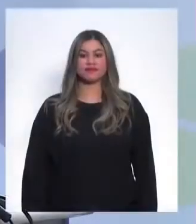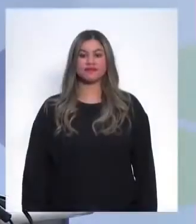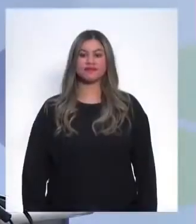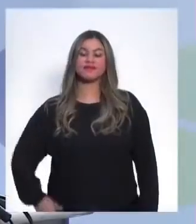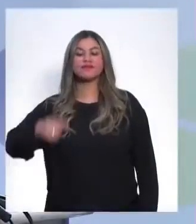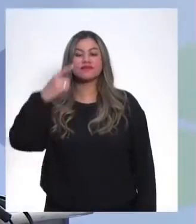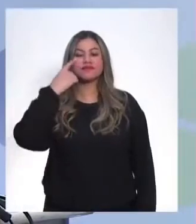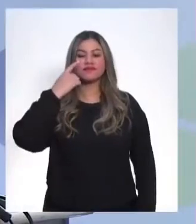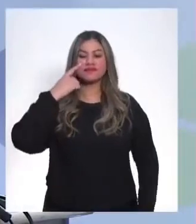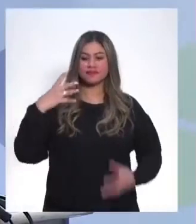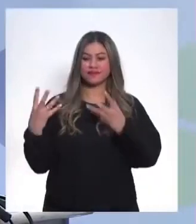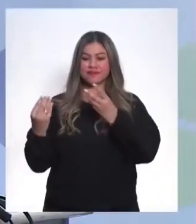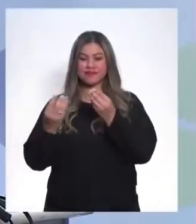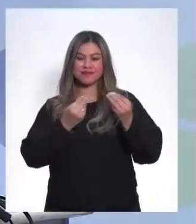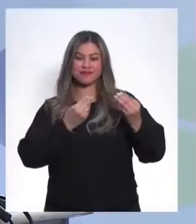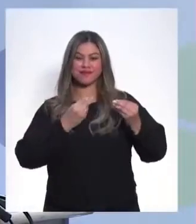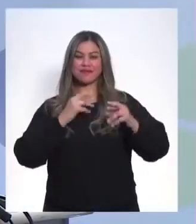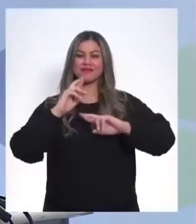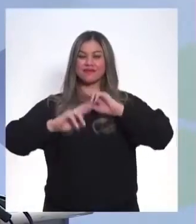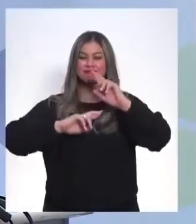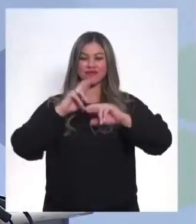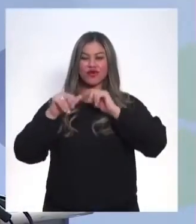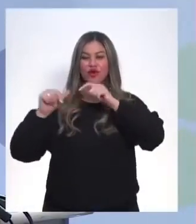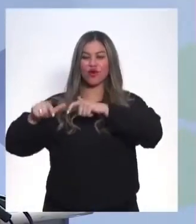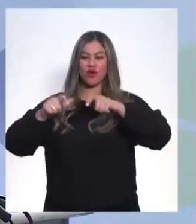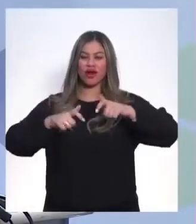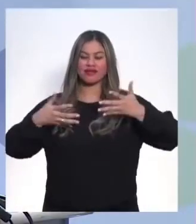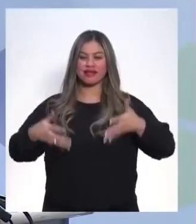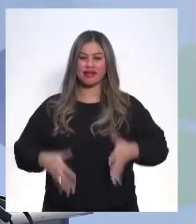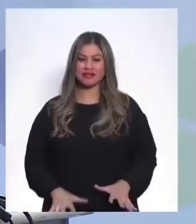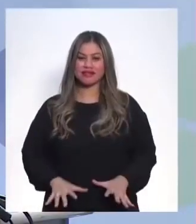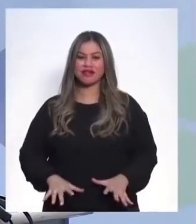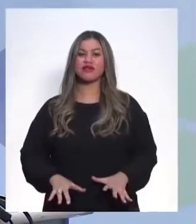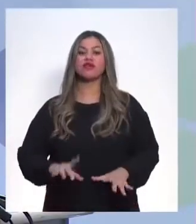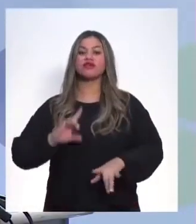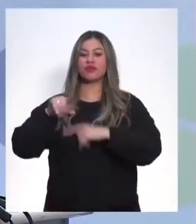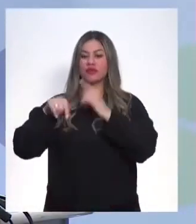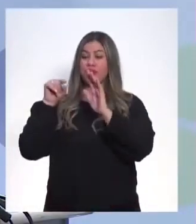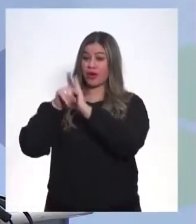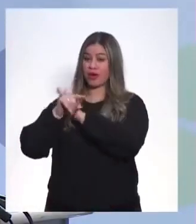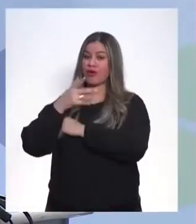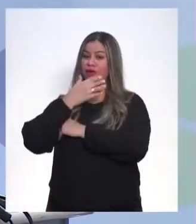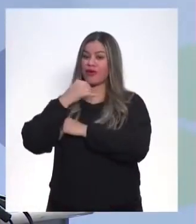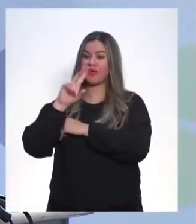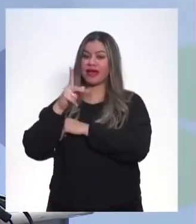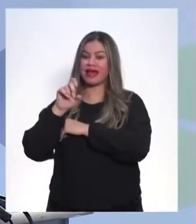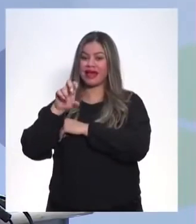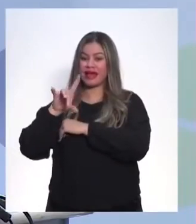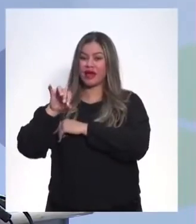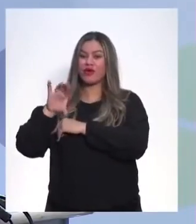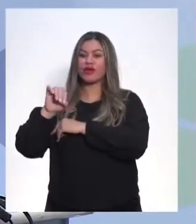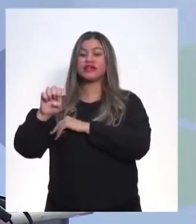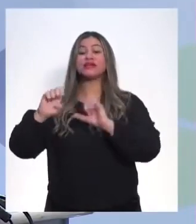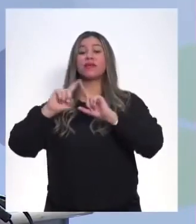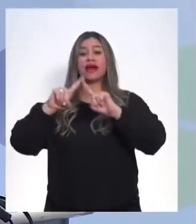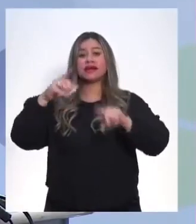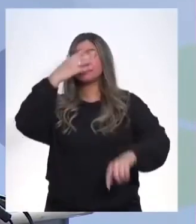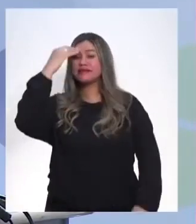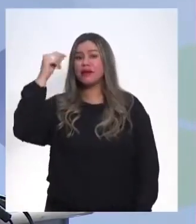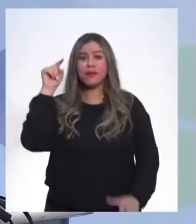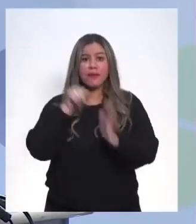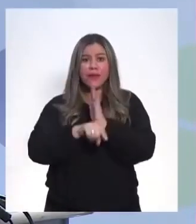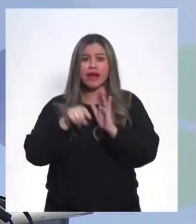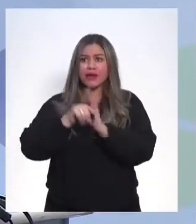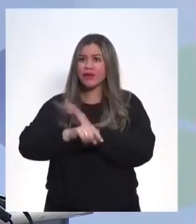Eu tô vendo que muita gente aqui tá colocando de onde é. Já já eu questiono o Hércules, mas vocês estão esquecendo da pergunta principal aí, gente. Nenhum